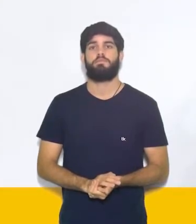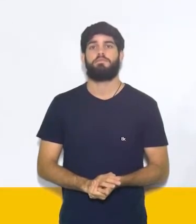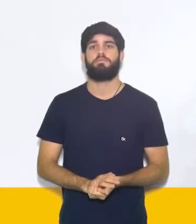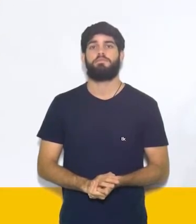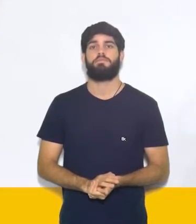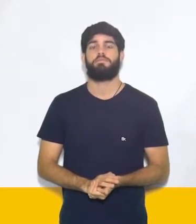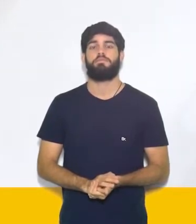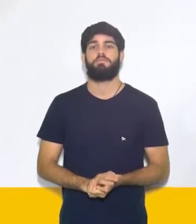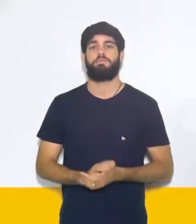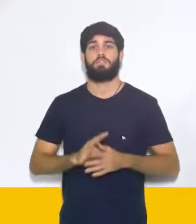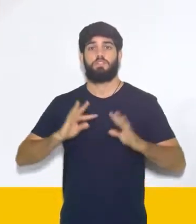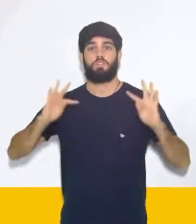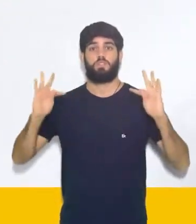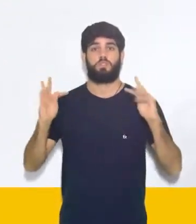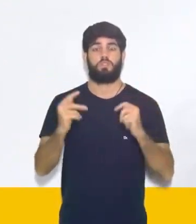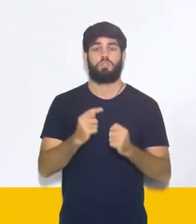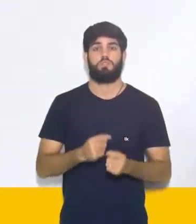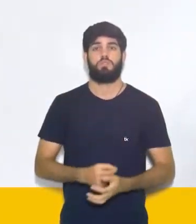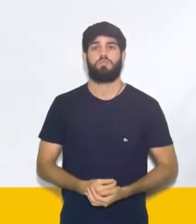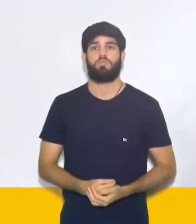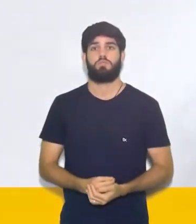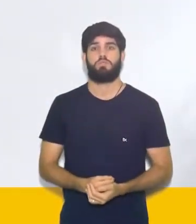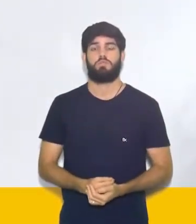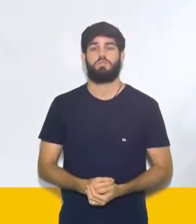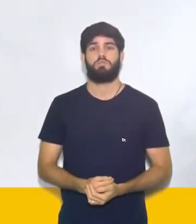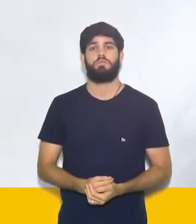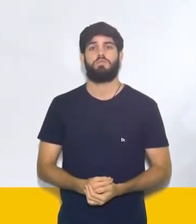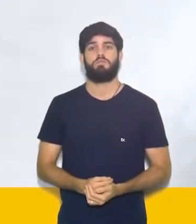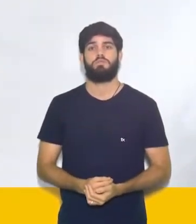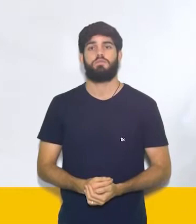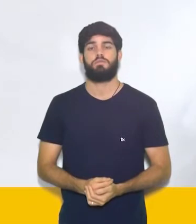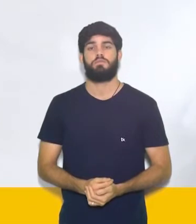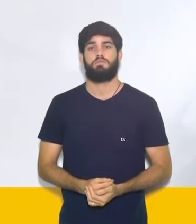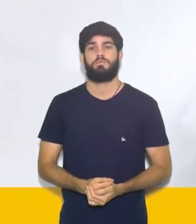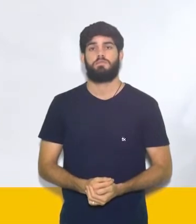A universidade para todos.